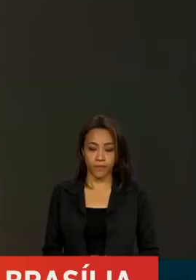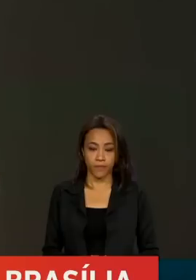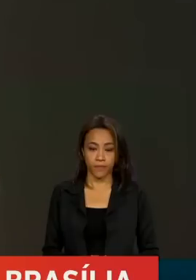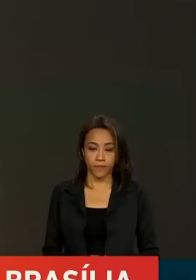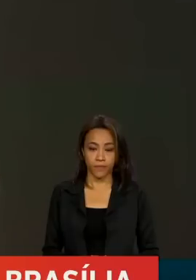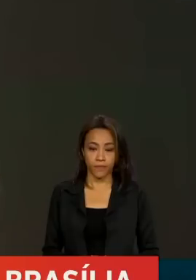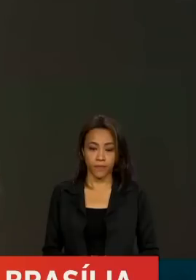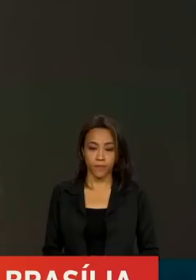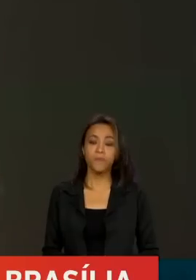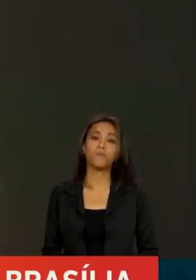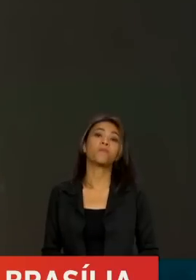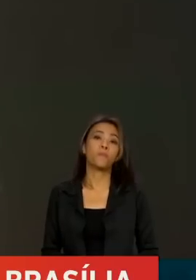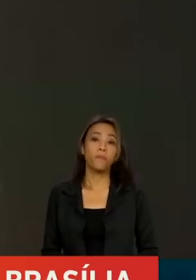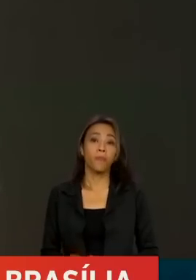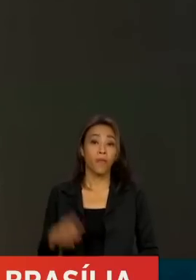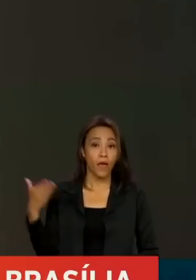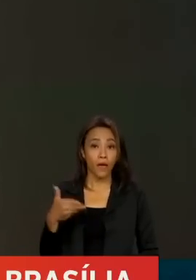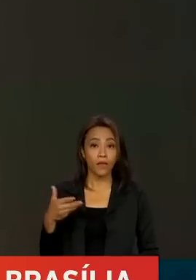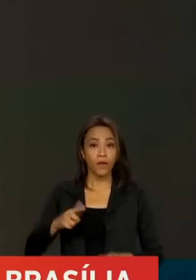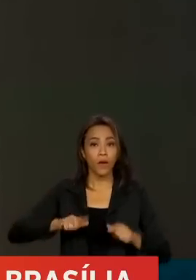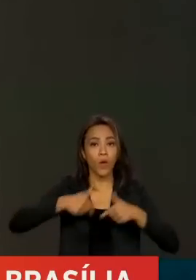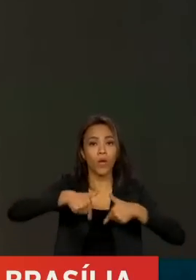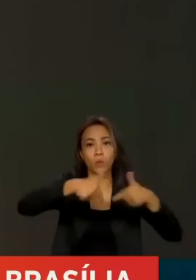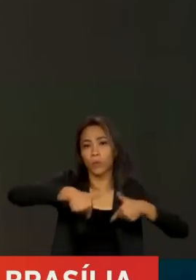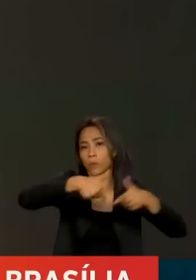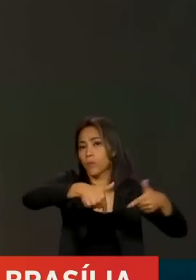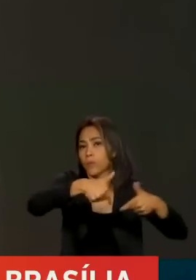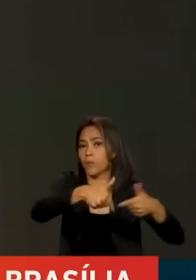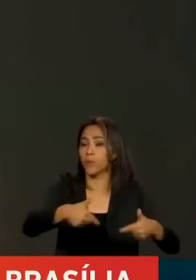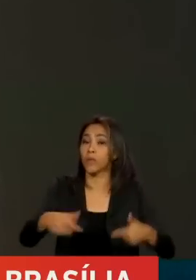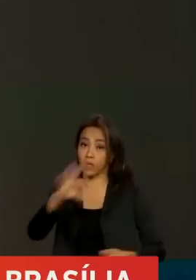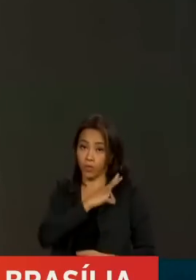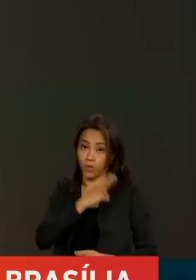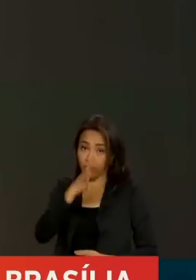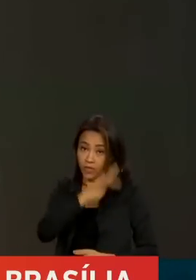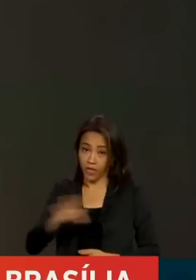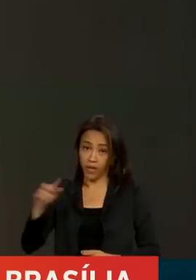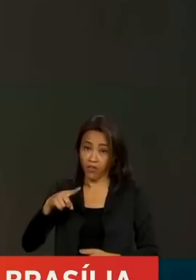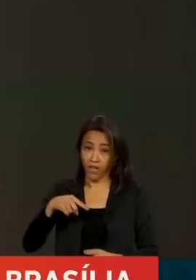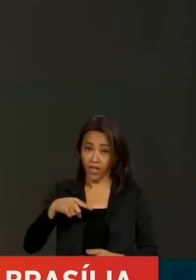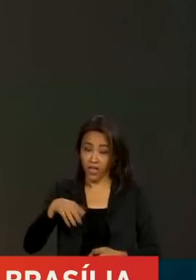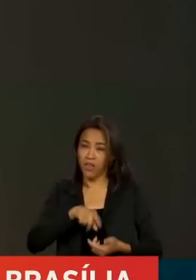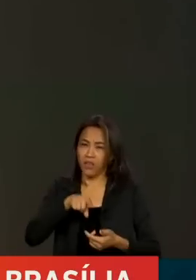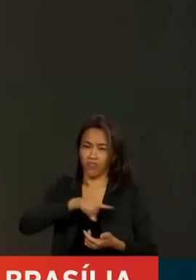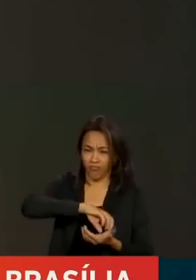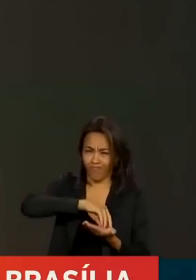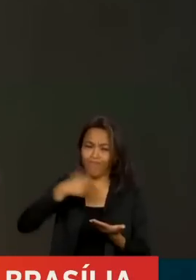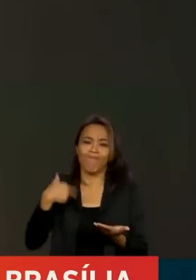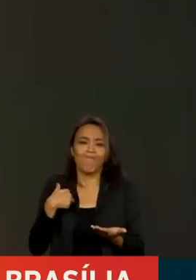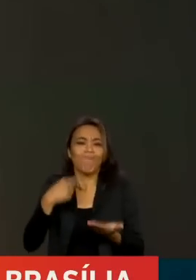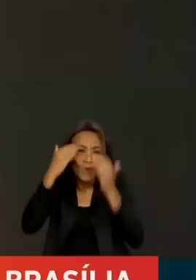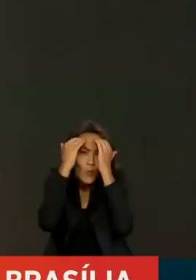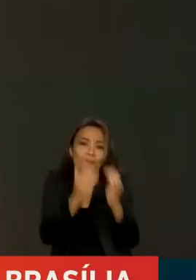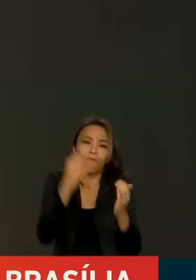e essa é uma luta da qual a polícia federal jamais se esquivará somos a polícia judiciária da